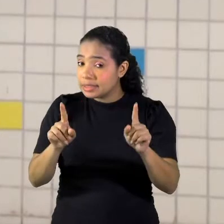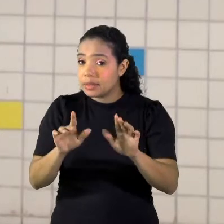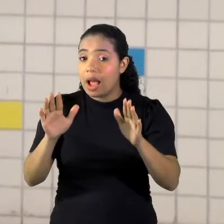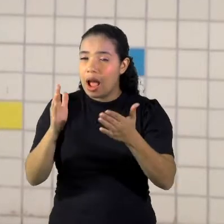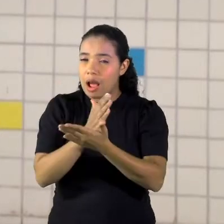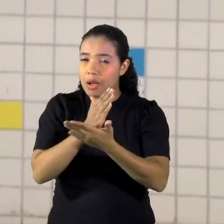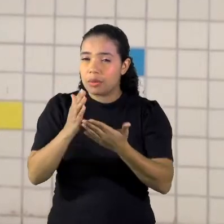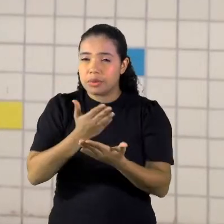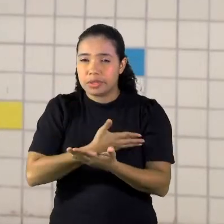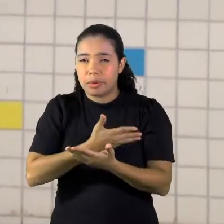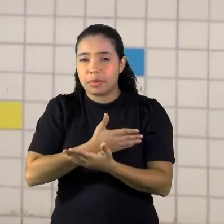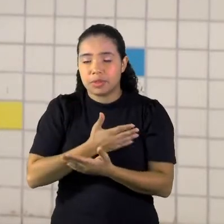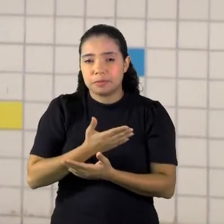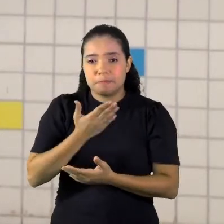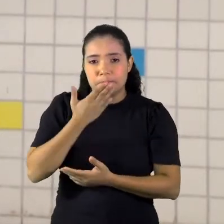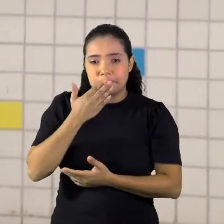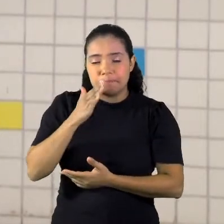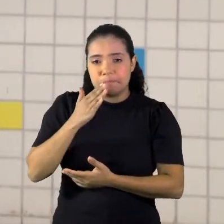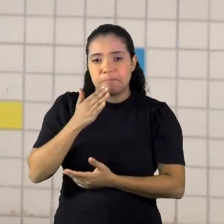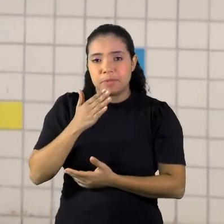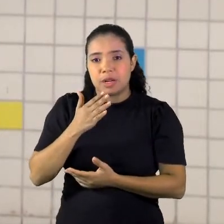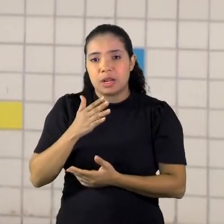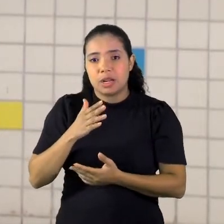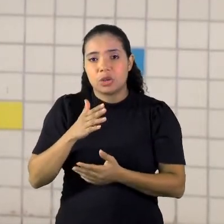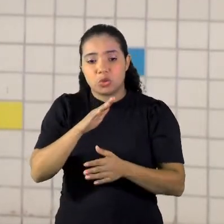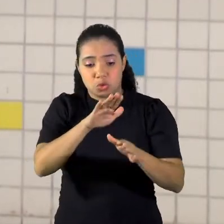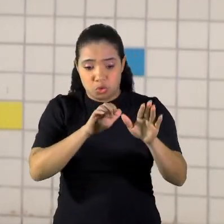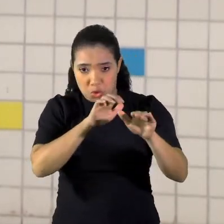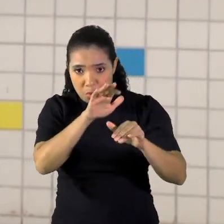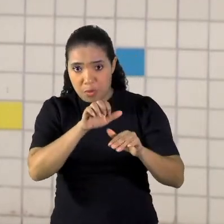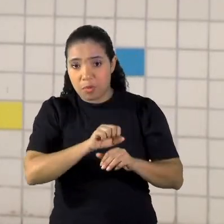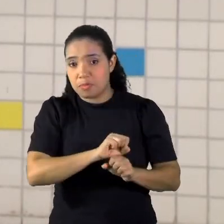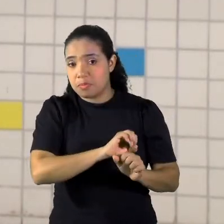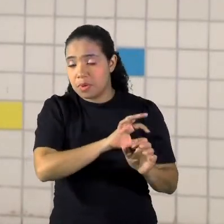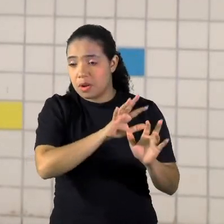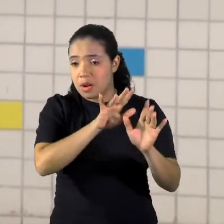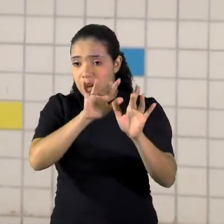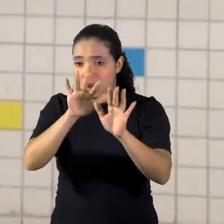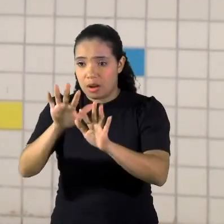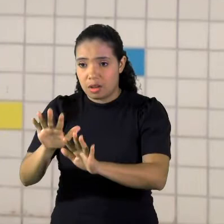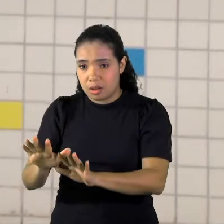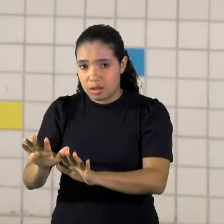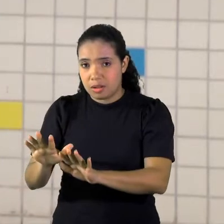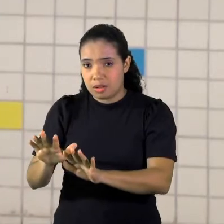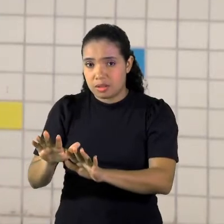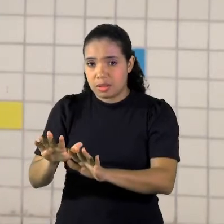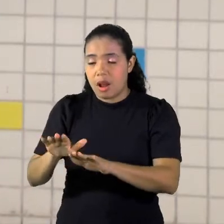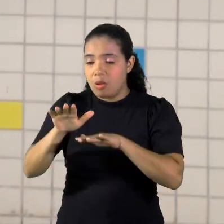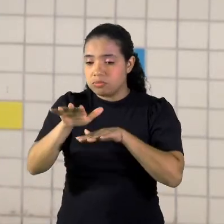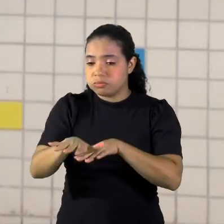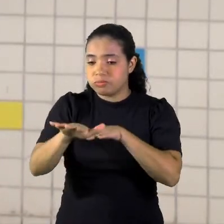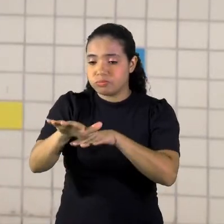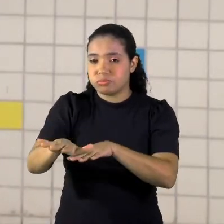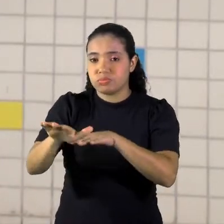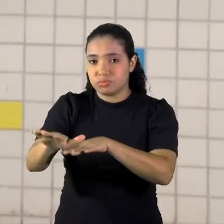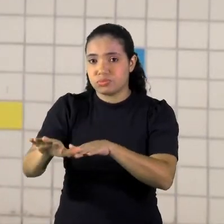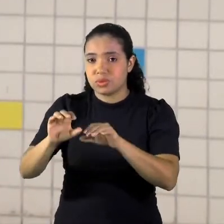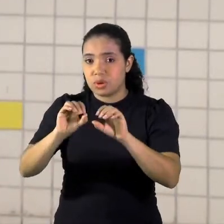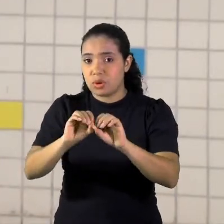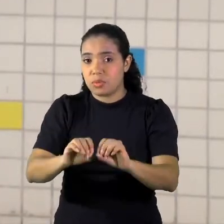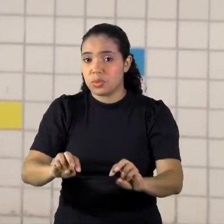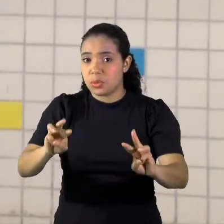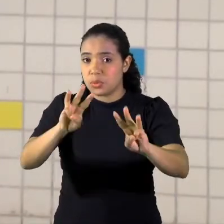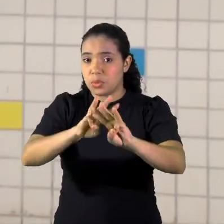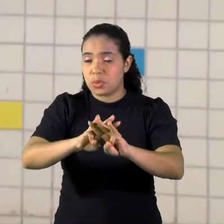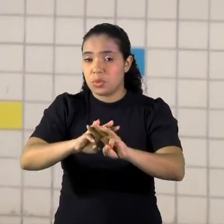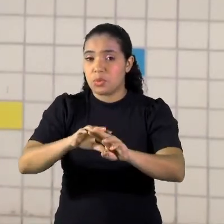meus foram convocados pelo exército para ir fazer parte da tropa da ONU, uma